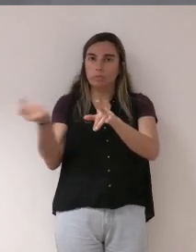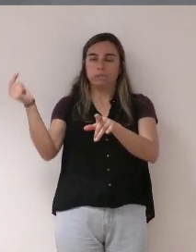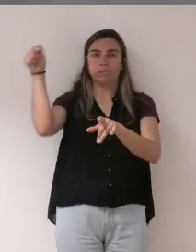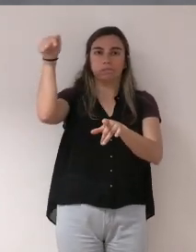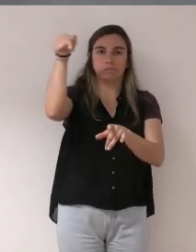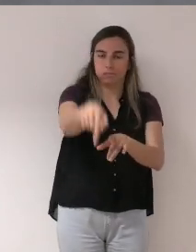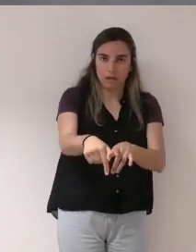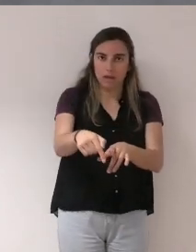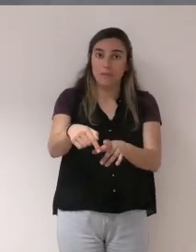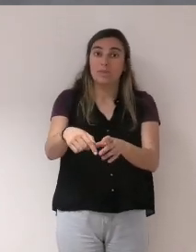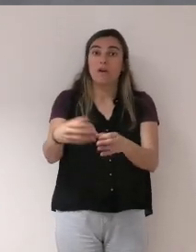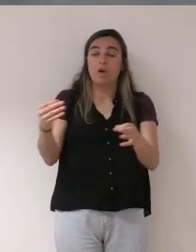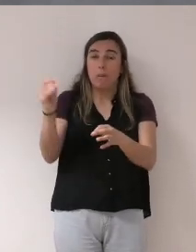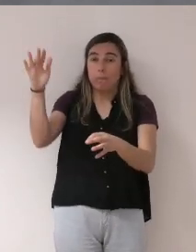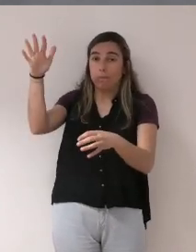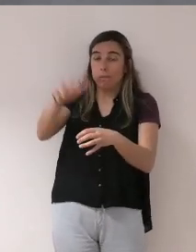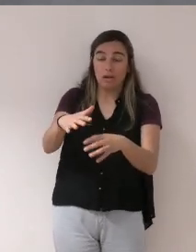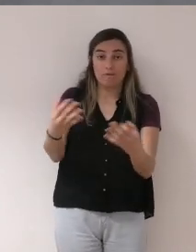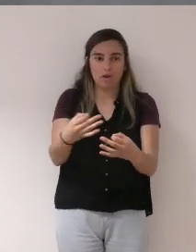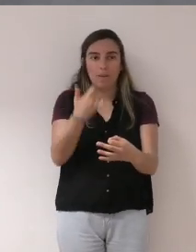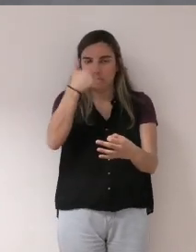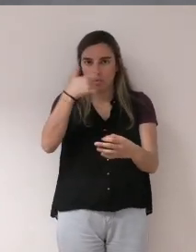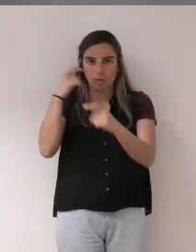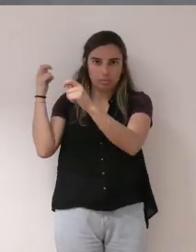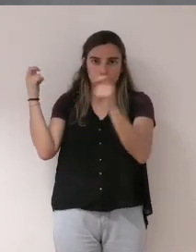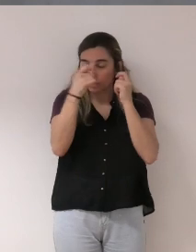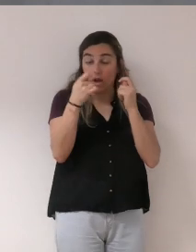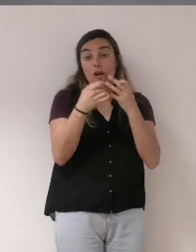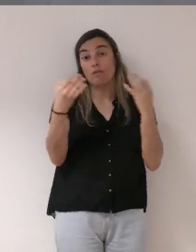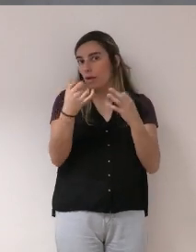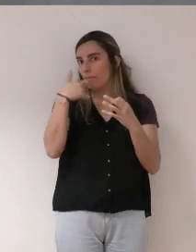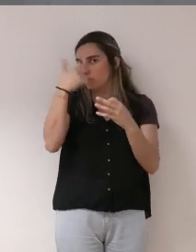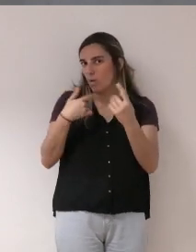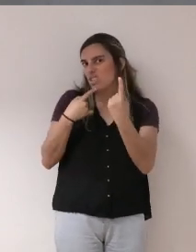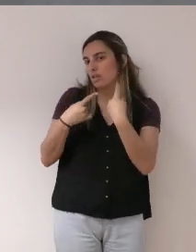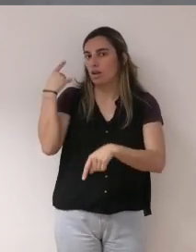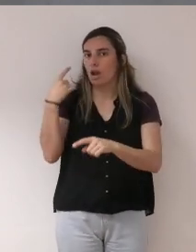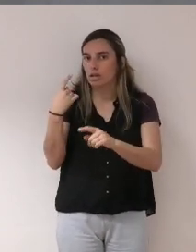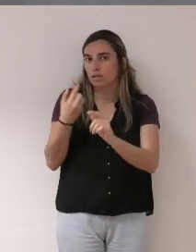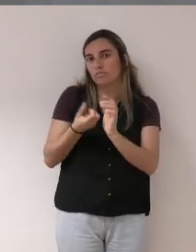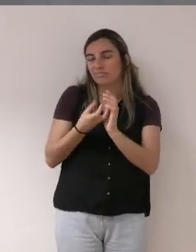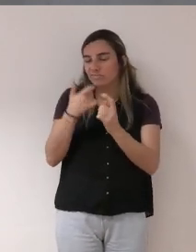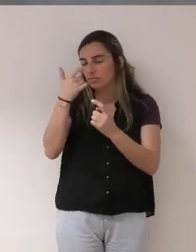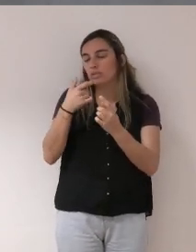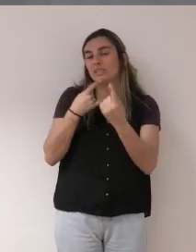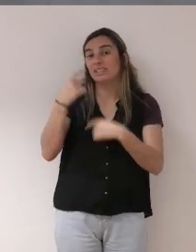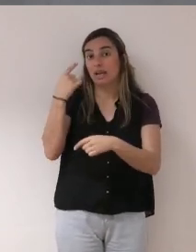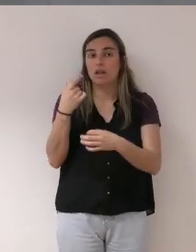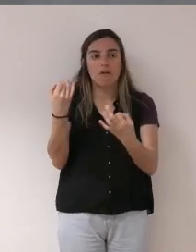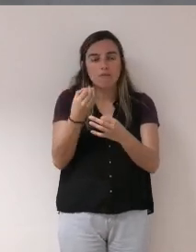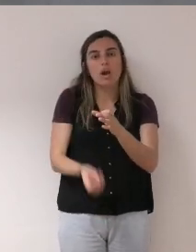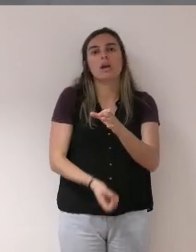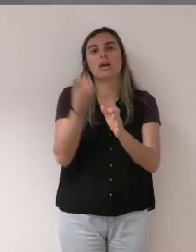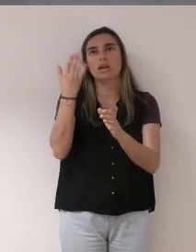e umas criaturas, umas personagens, que a altura a gente percebe que são saurios, não é? E como ele cria toda uma ficção